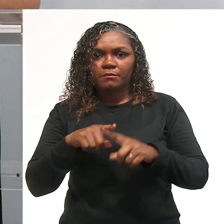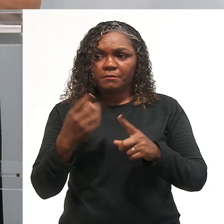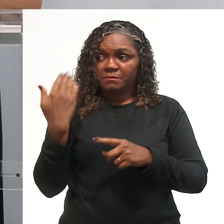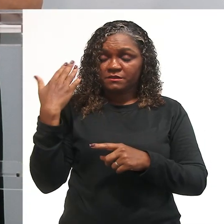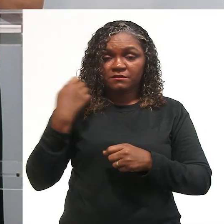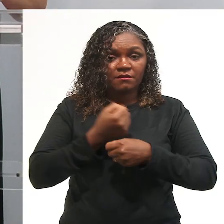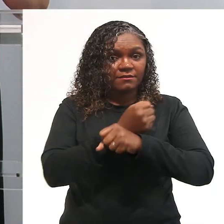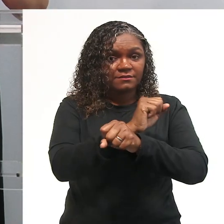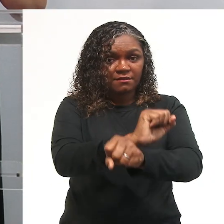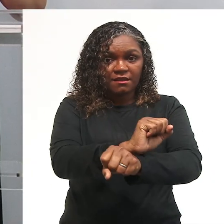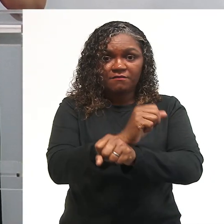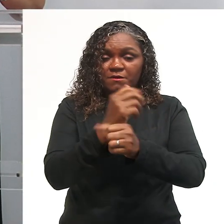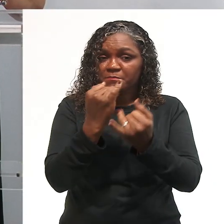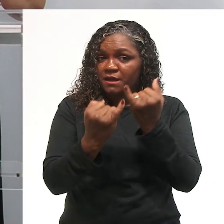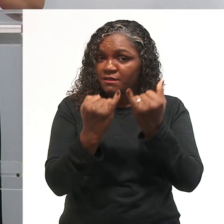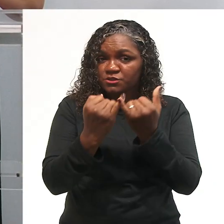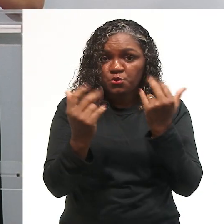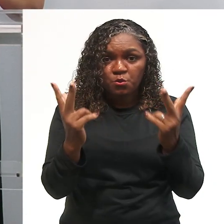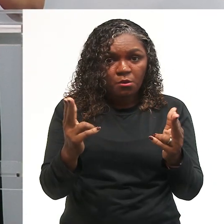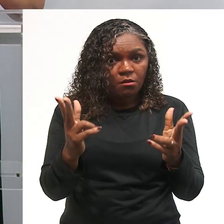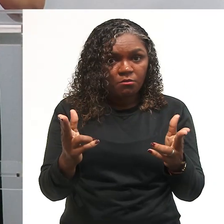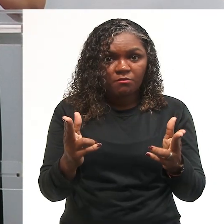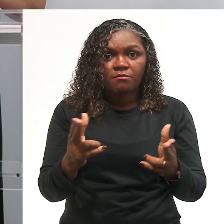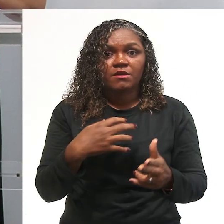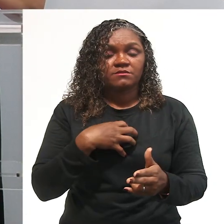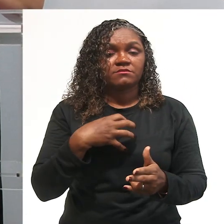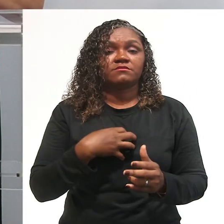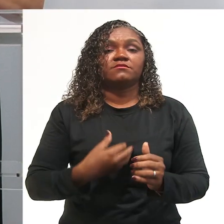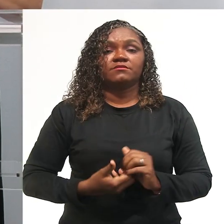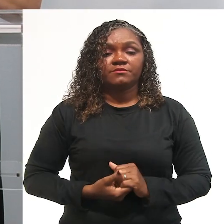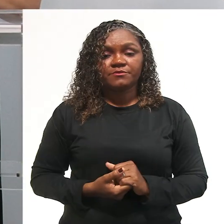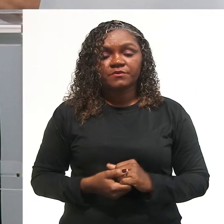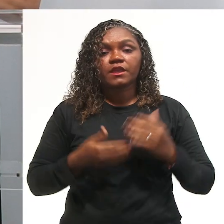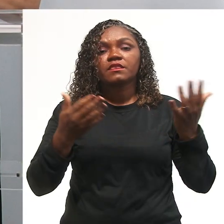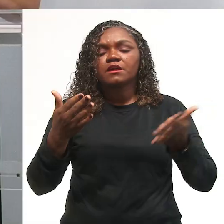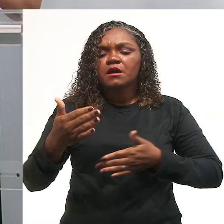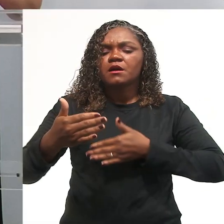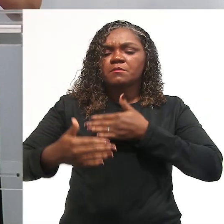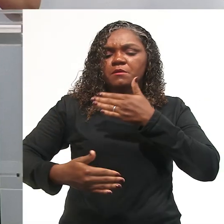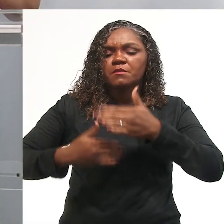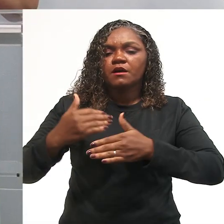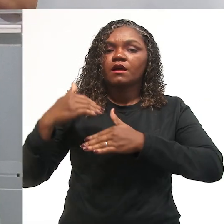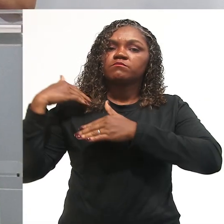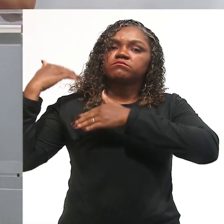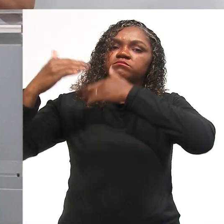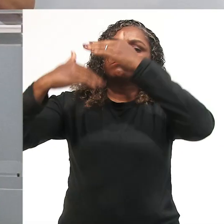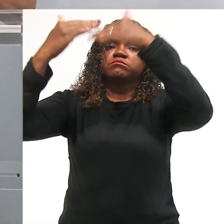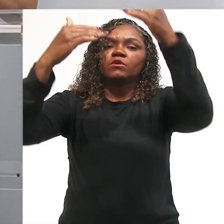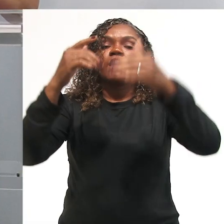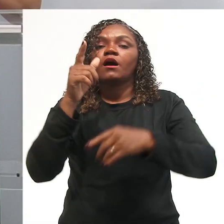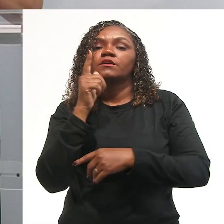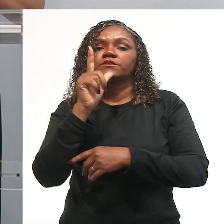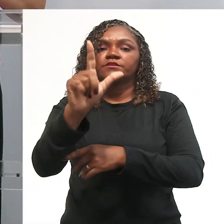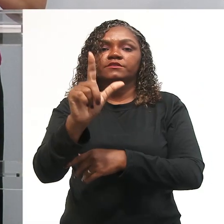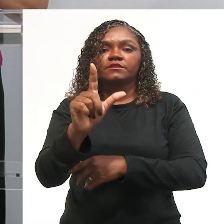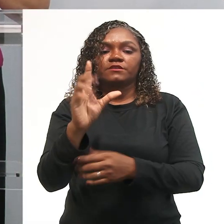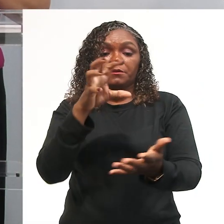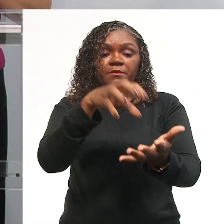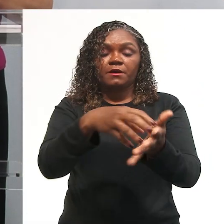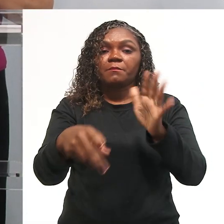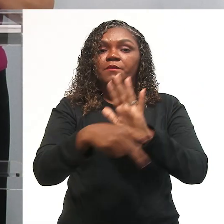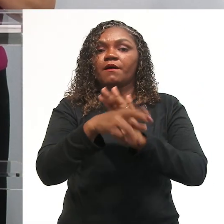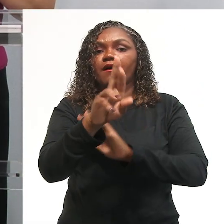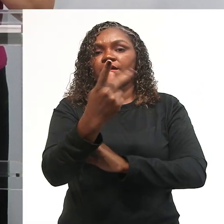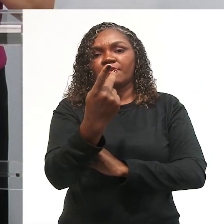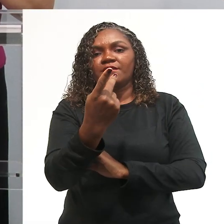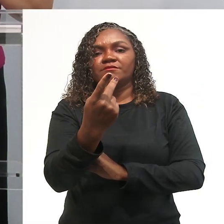né? Depois, quando foi evoluindo, elas passaram surgiu esse departamento de